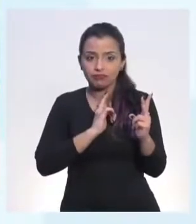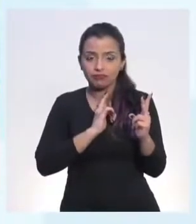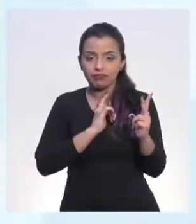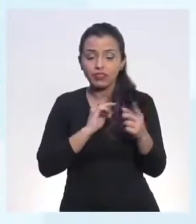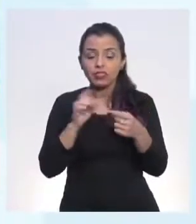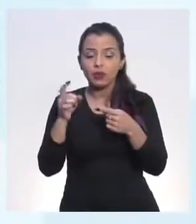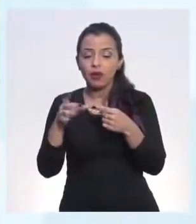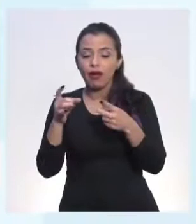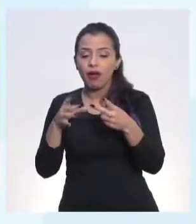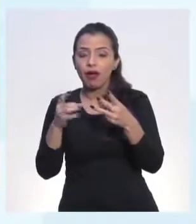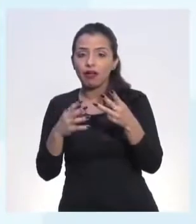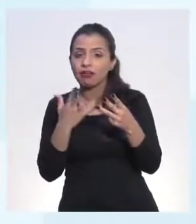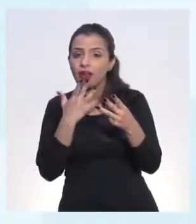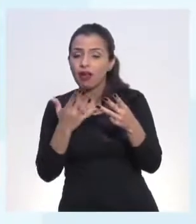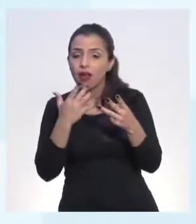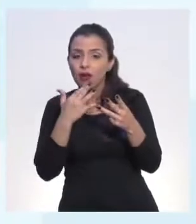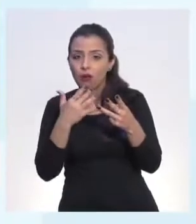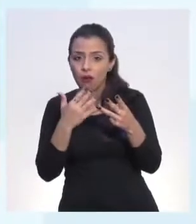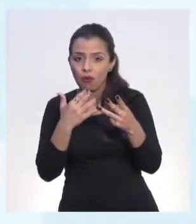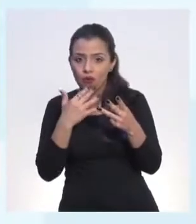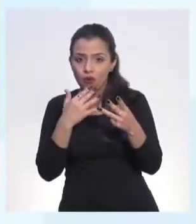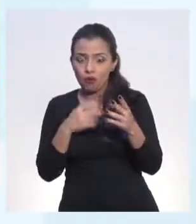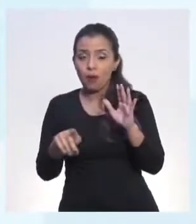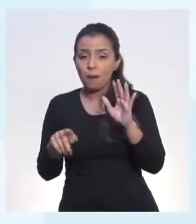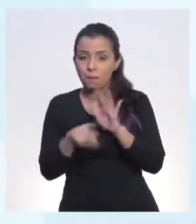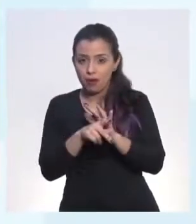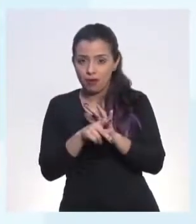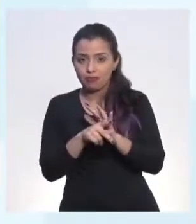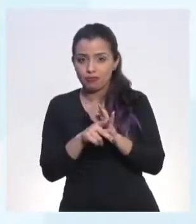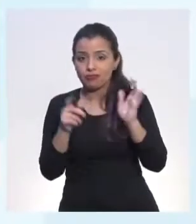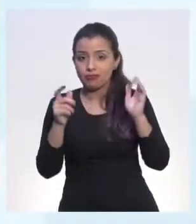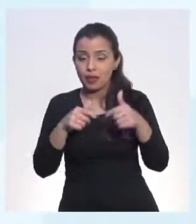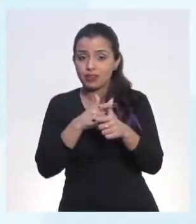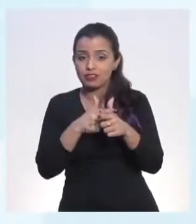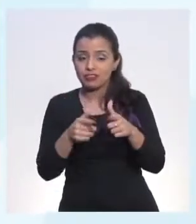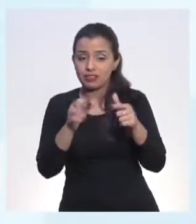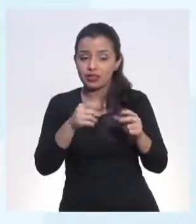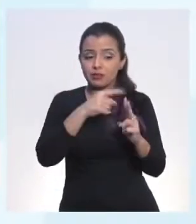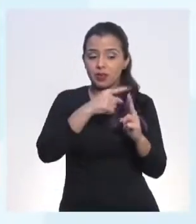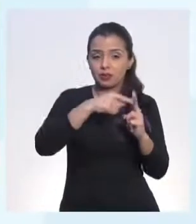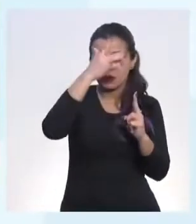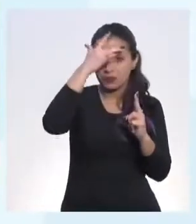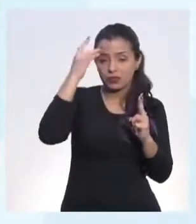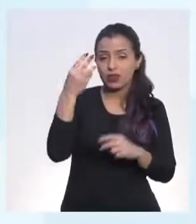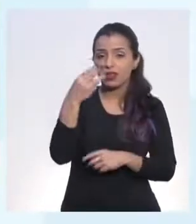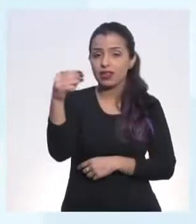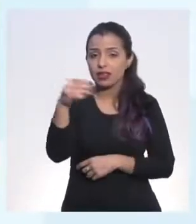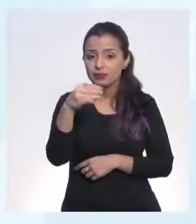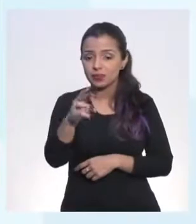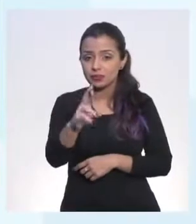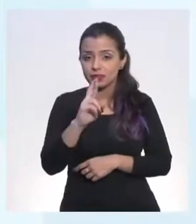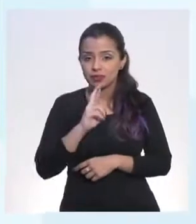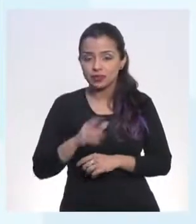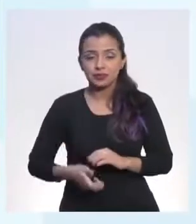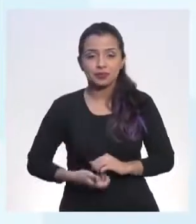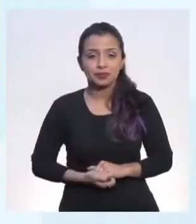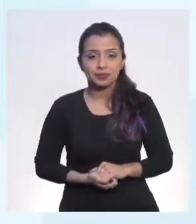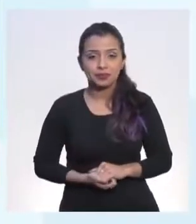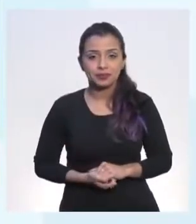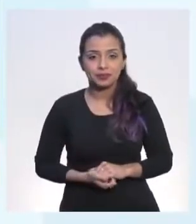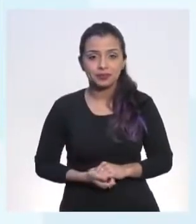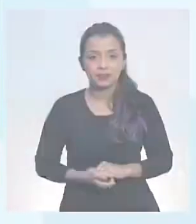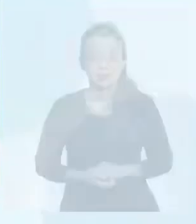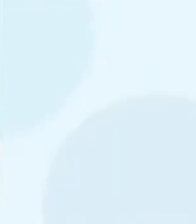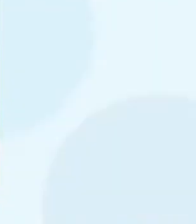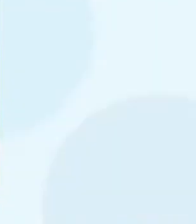cor para cada um aí? Então, respondam no chat aí, que a gente já retorna 3 minutinhos para vocês.